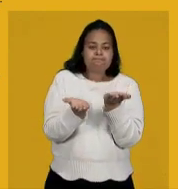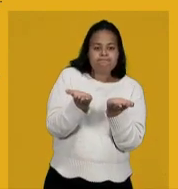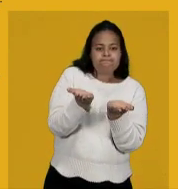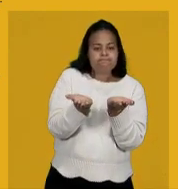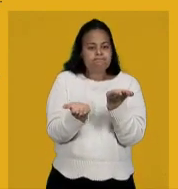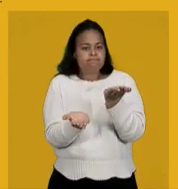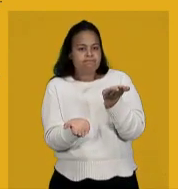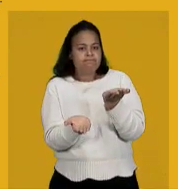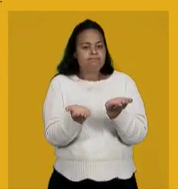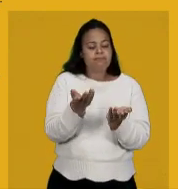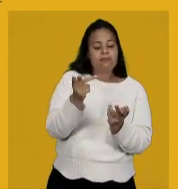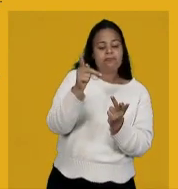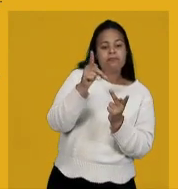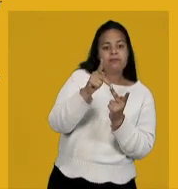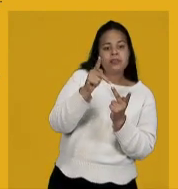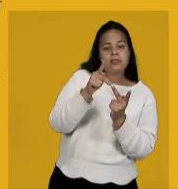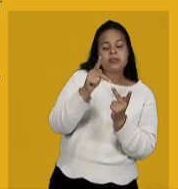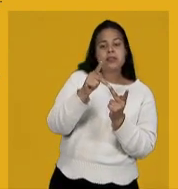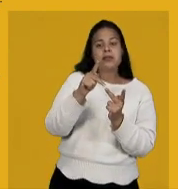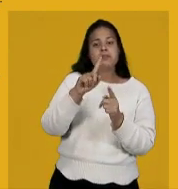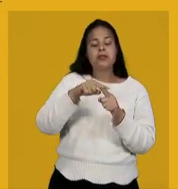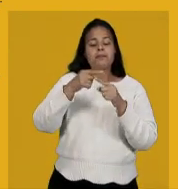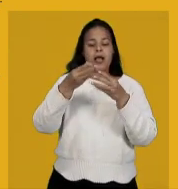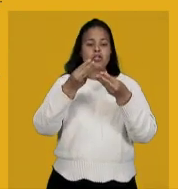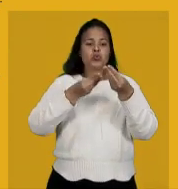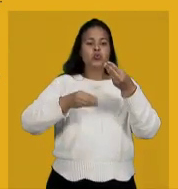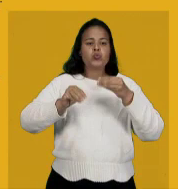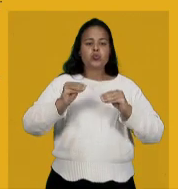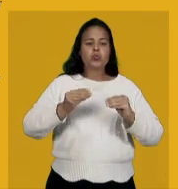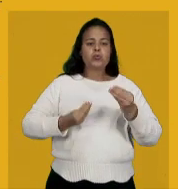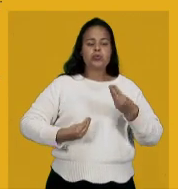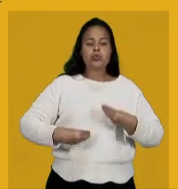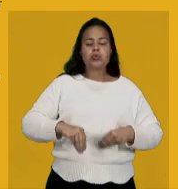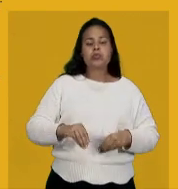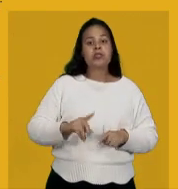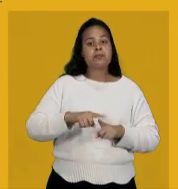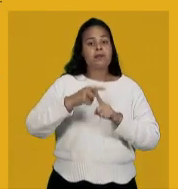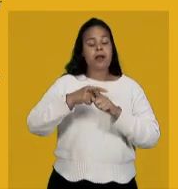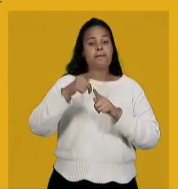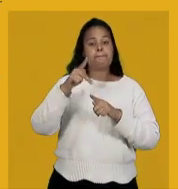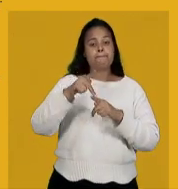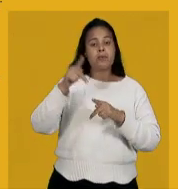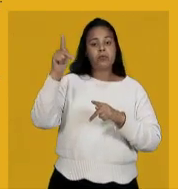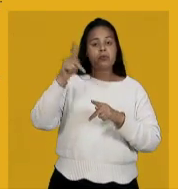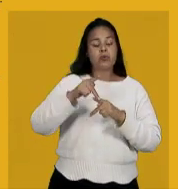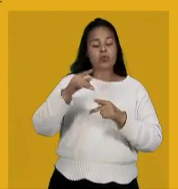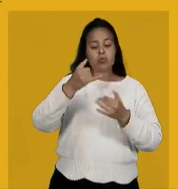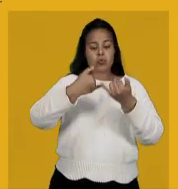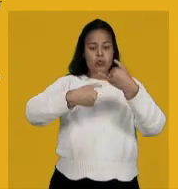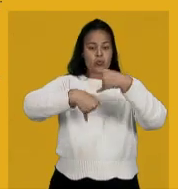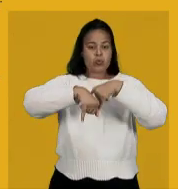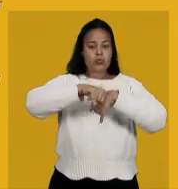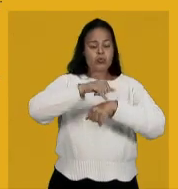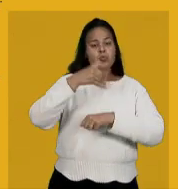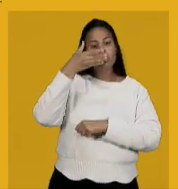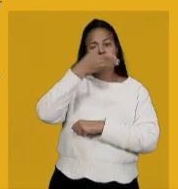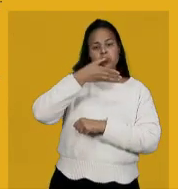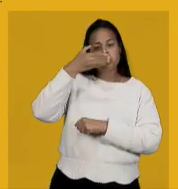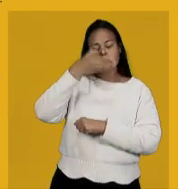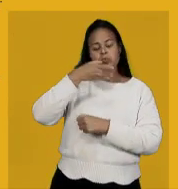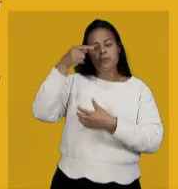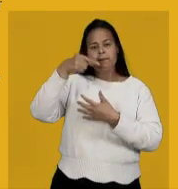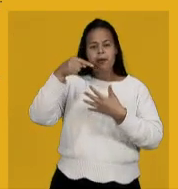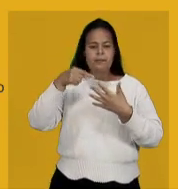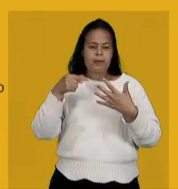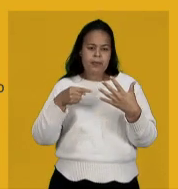vitaminas, considerando uma correta proporção de consumo de proteínas, gorduras, carboidratos, fibras, entre